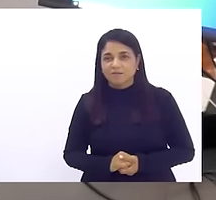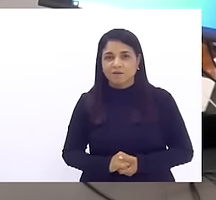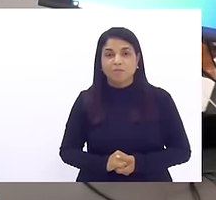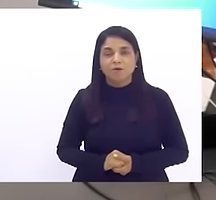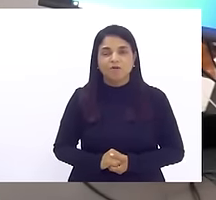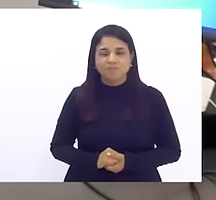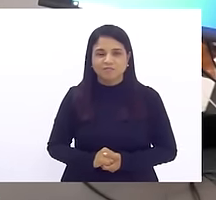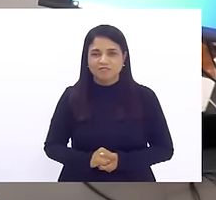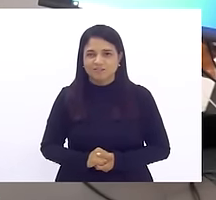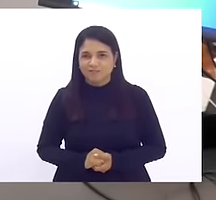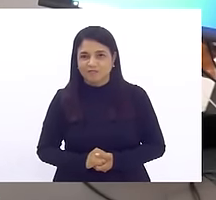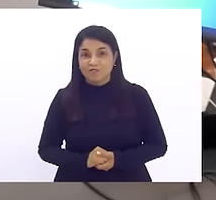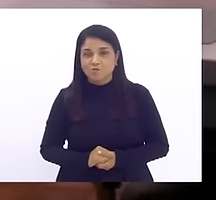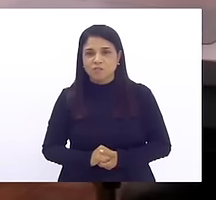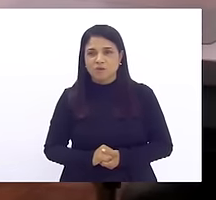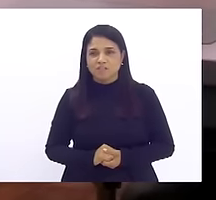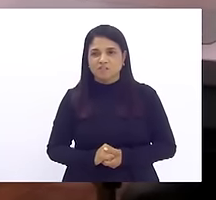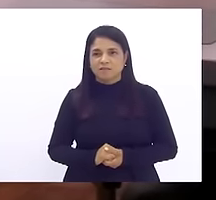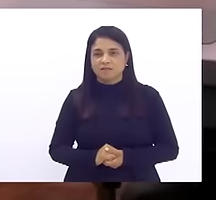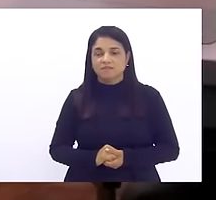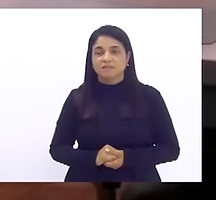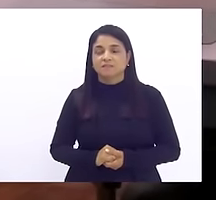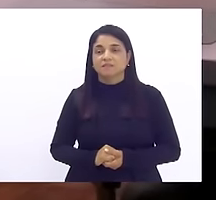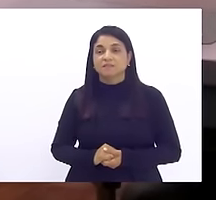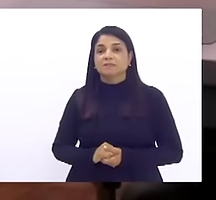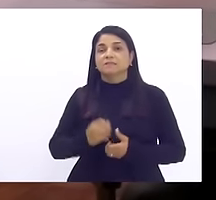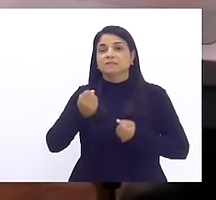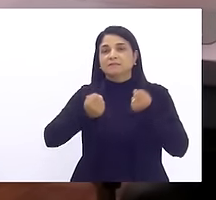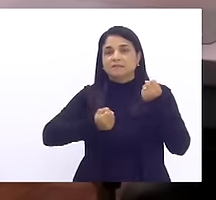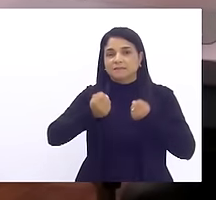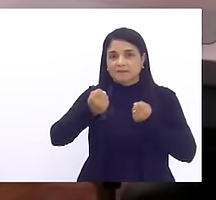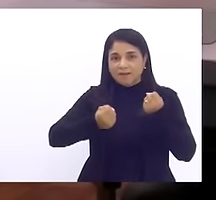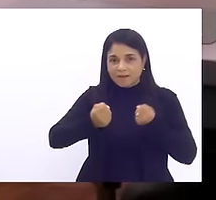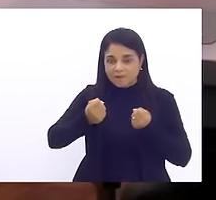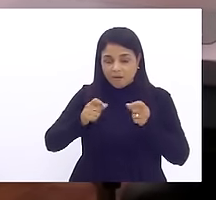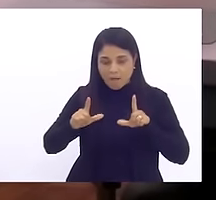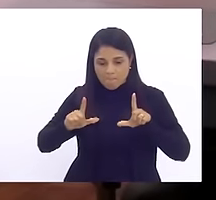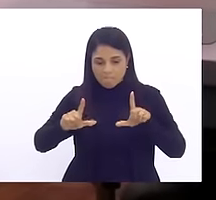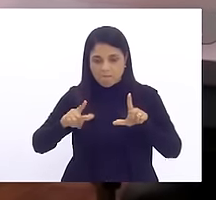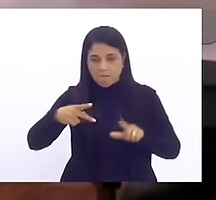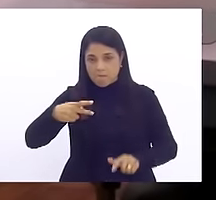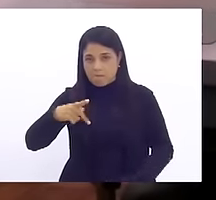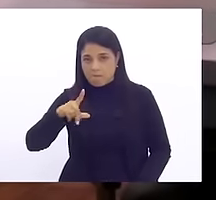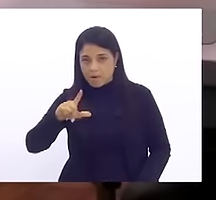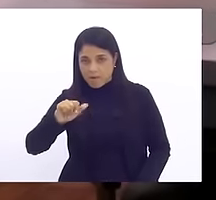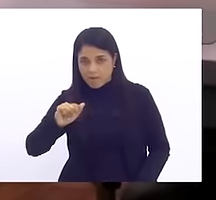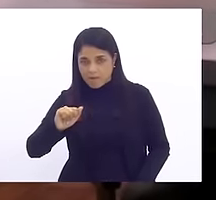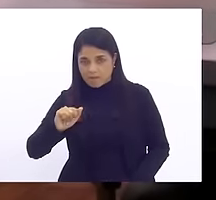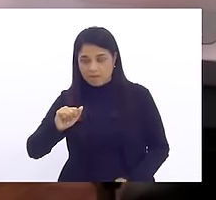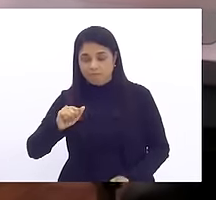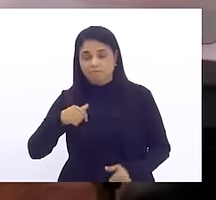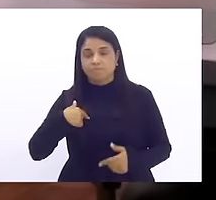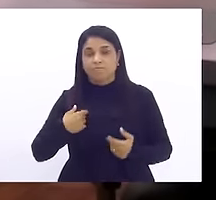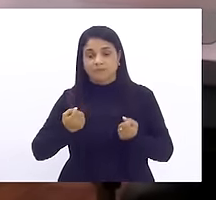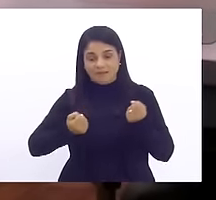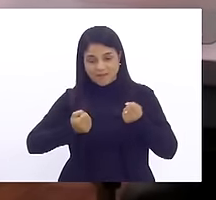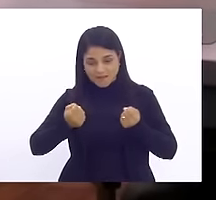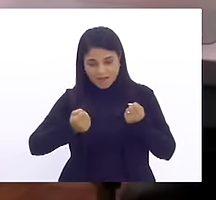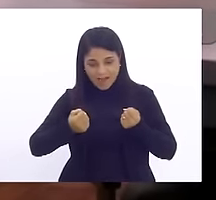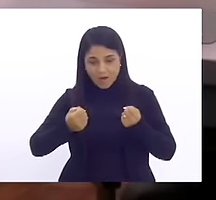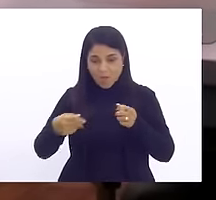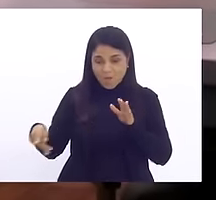Na verdade o carro de caracterizado é para tratar especificamente do transporte ilegal porque se a gente vai com um carro